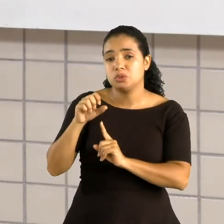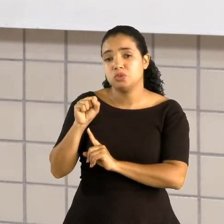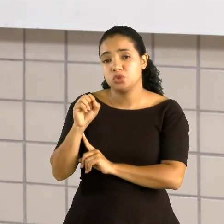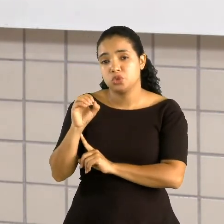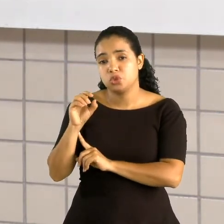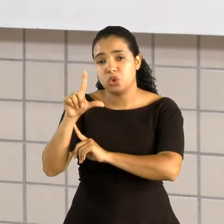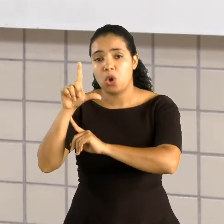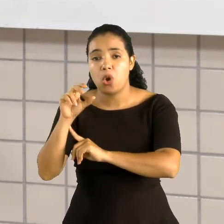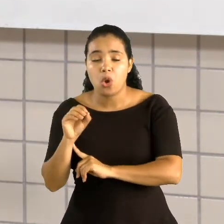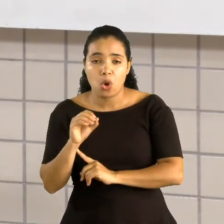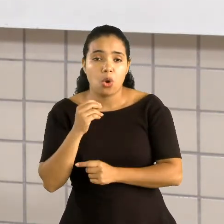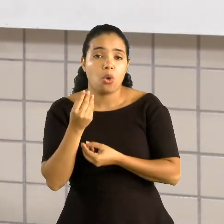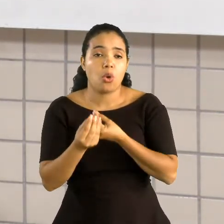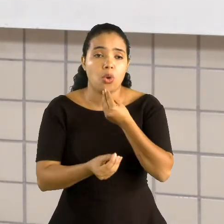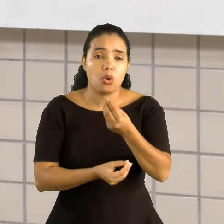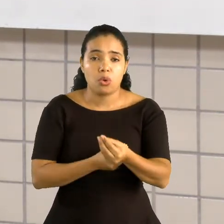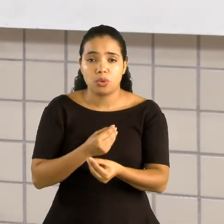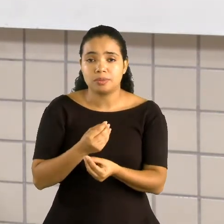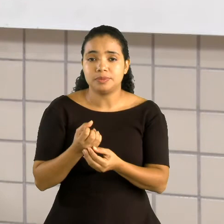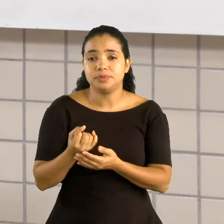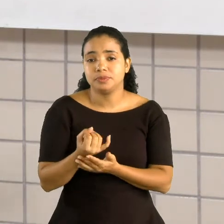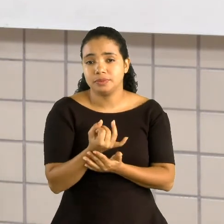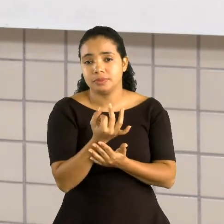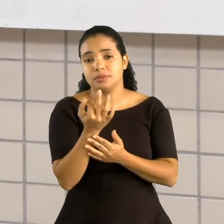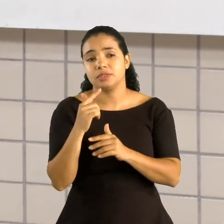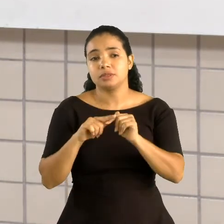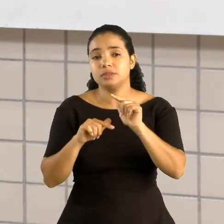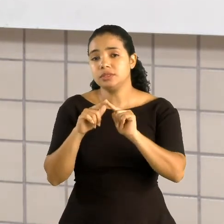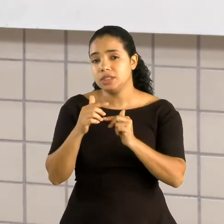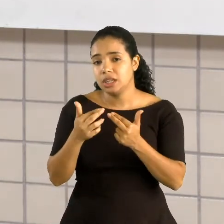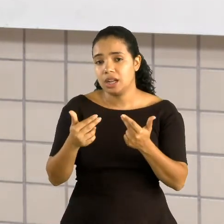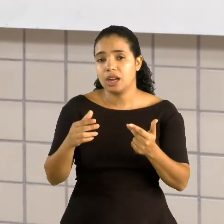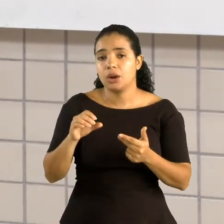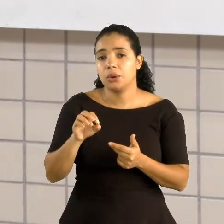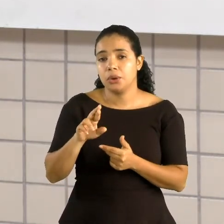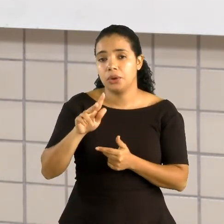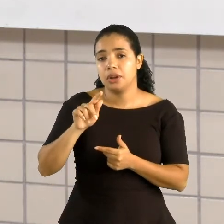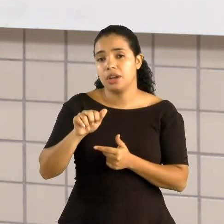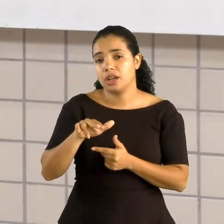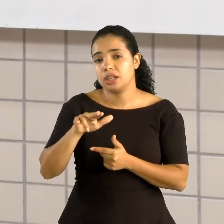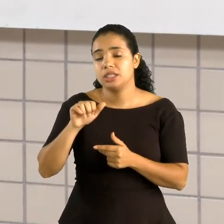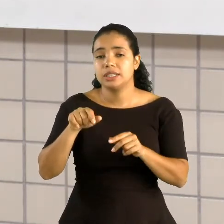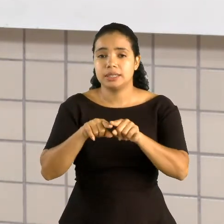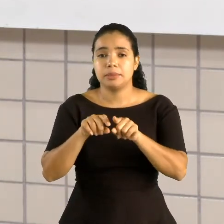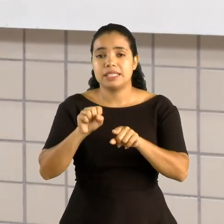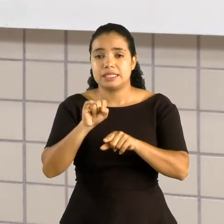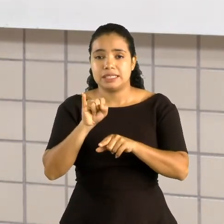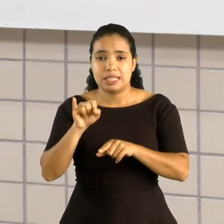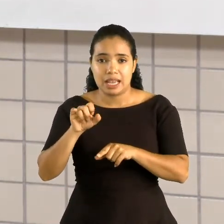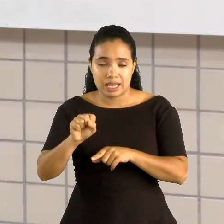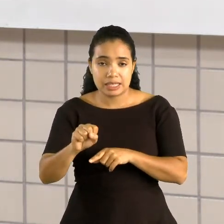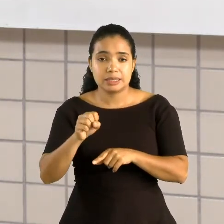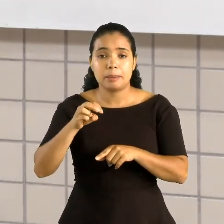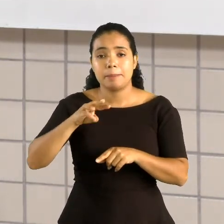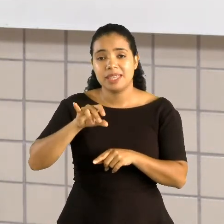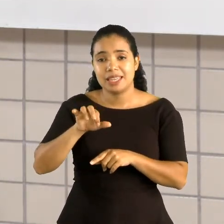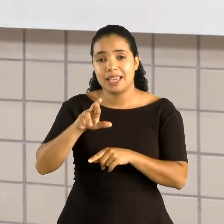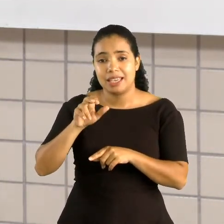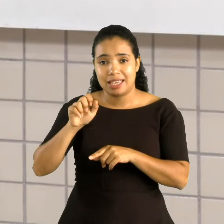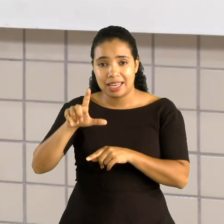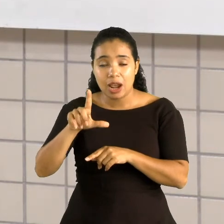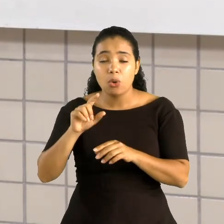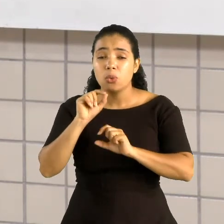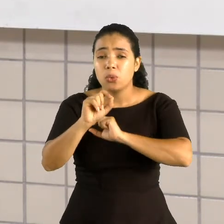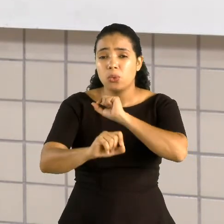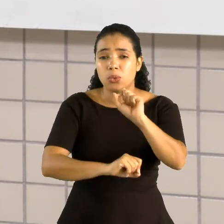que eles reagem à quantidade de matéria orgânica e à quantidade de sais minerais. E agora a gente está vendo o que acontece quando